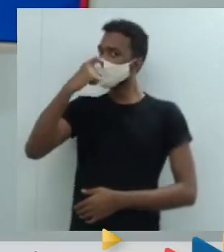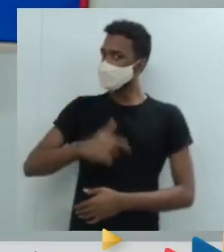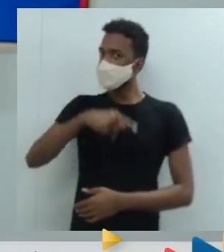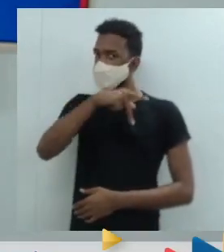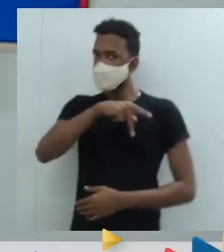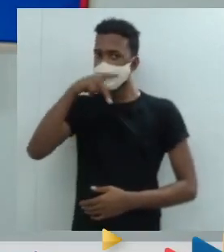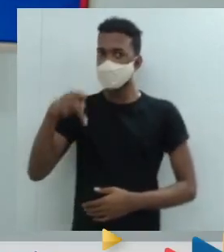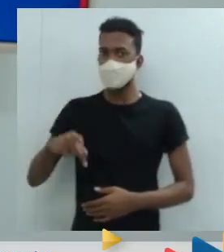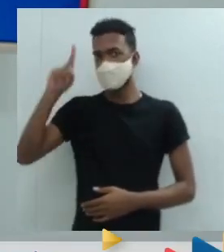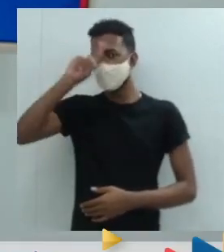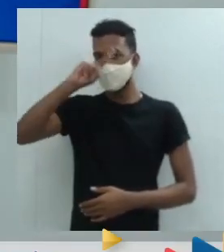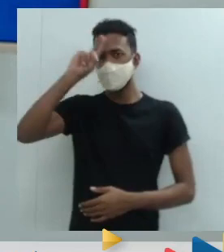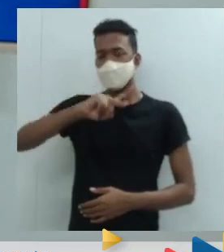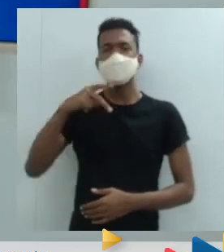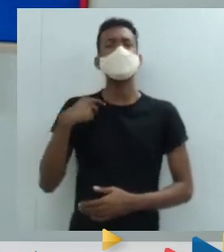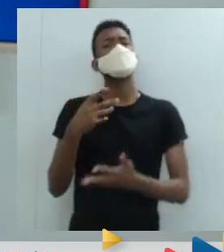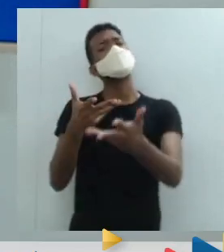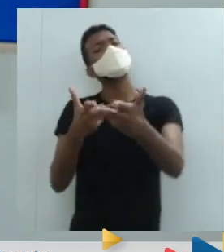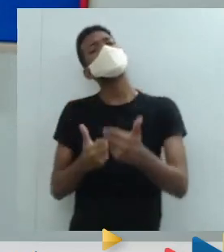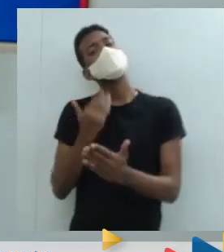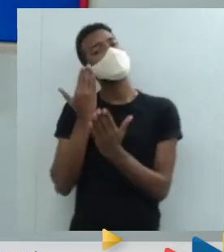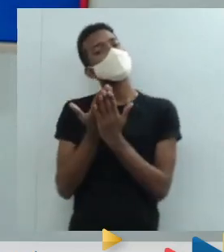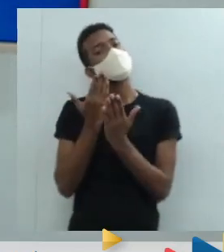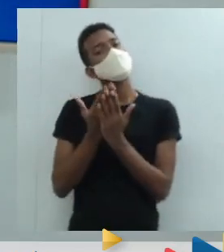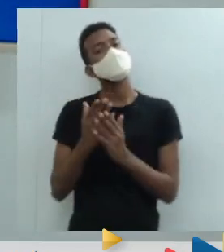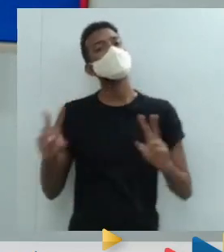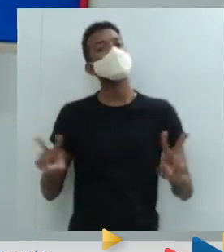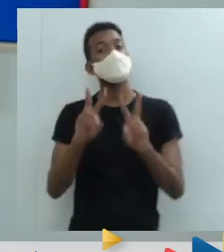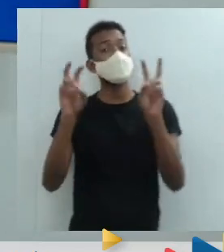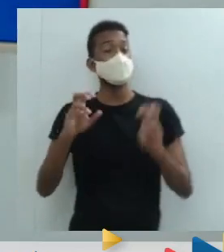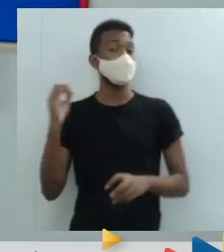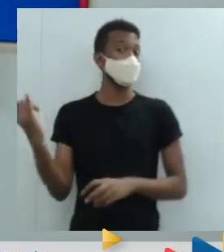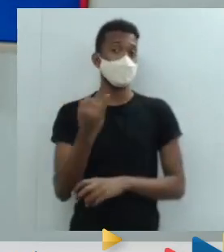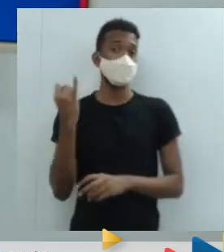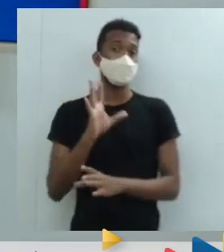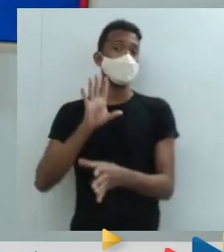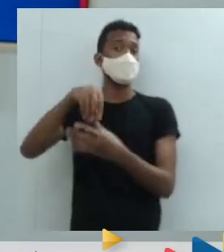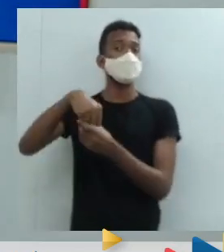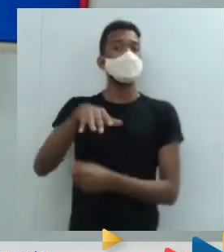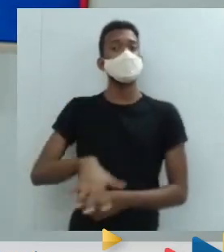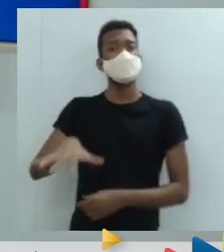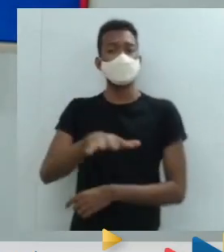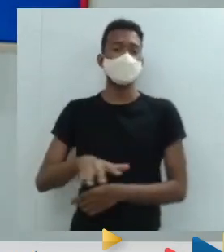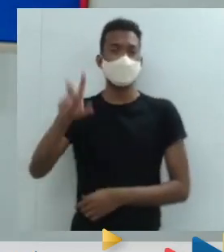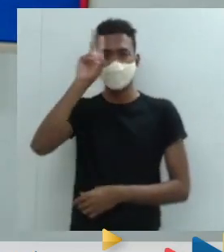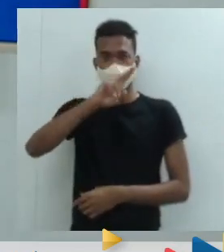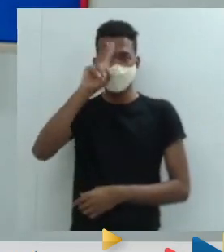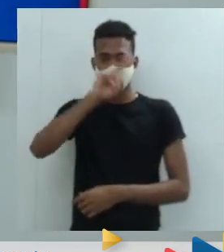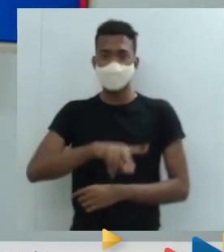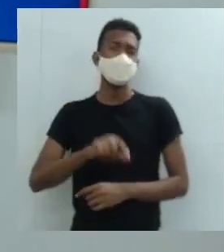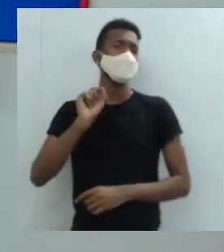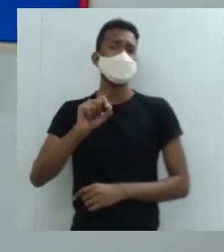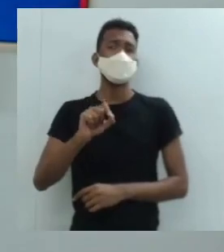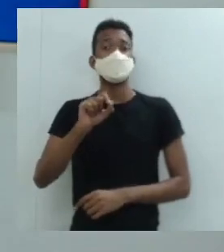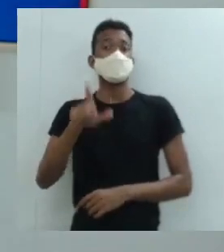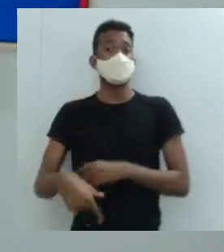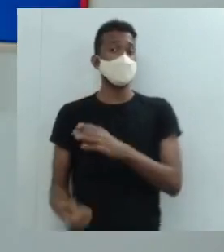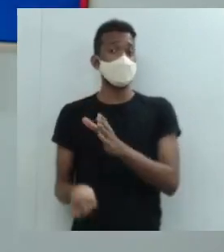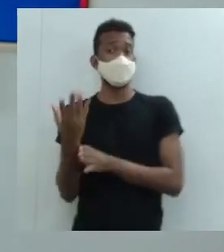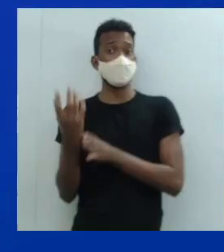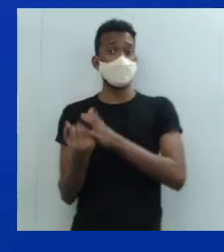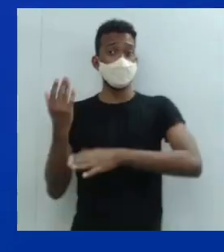convido a estudar um tema de grande relevância dentro da nossa história: a formação dos